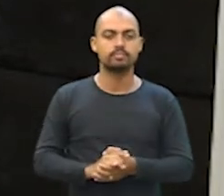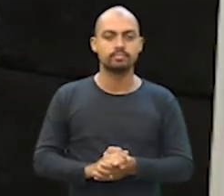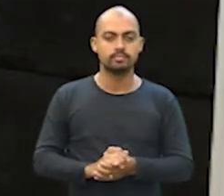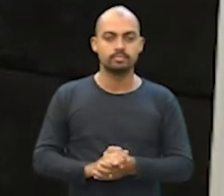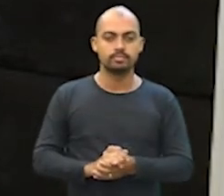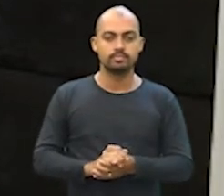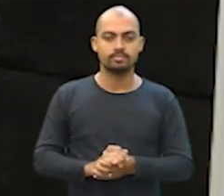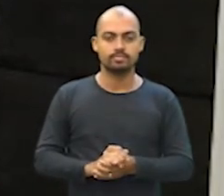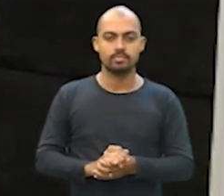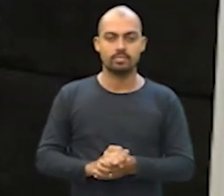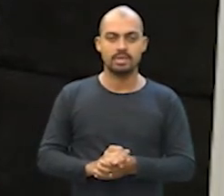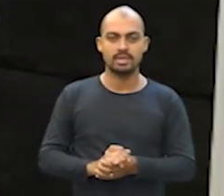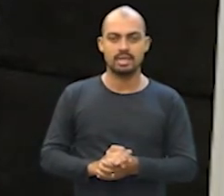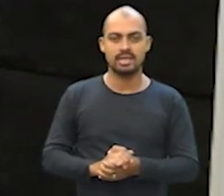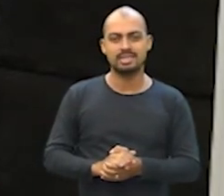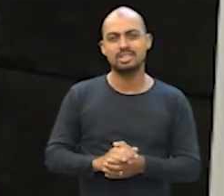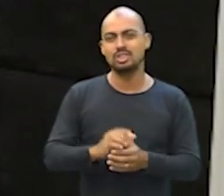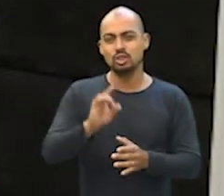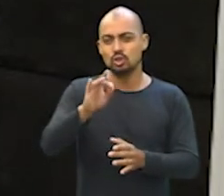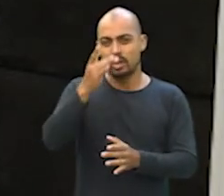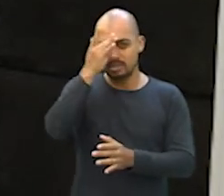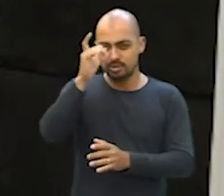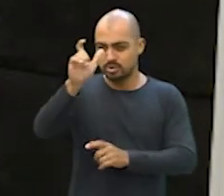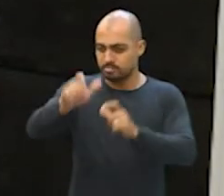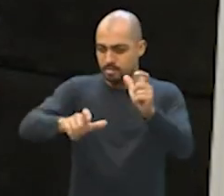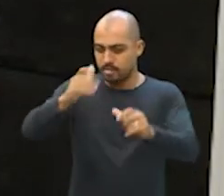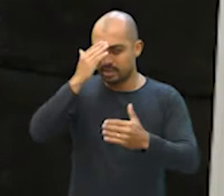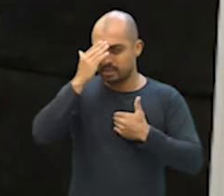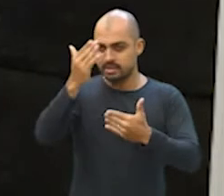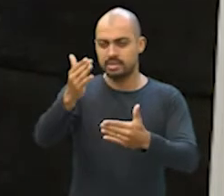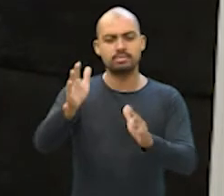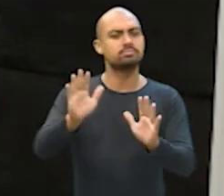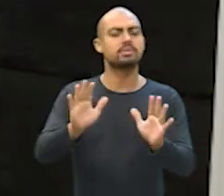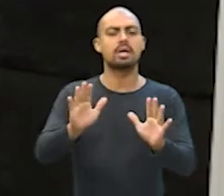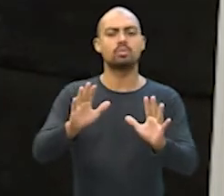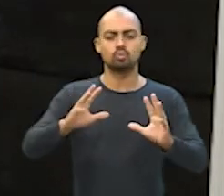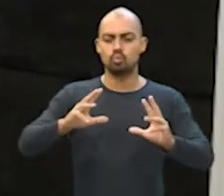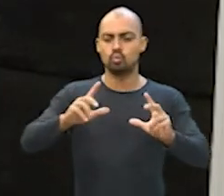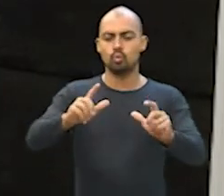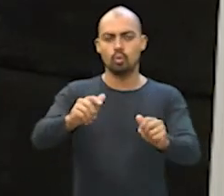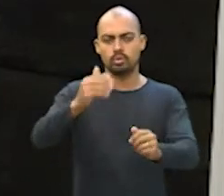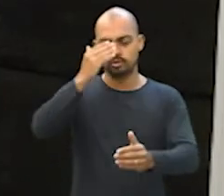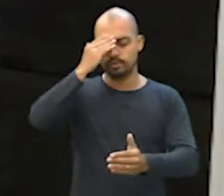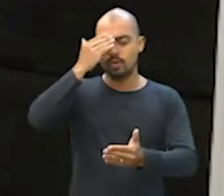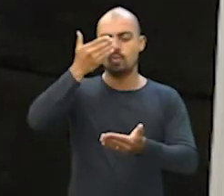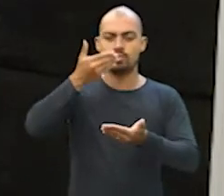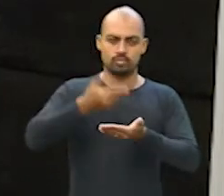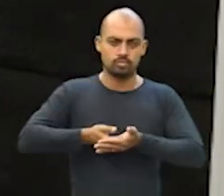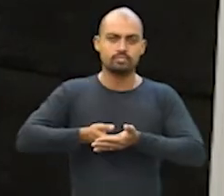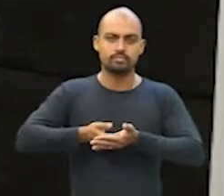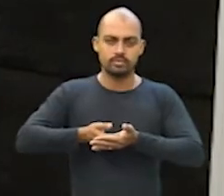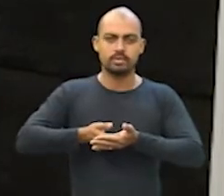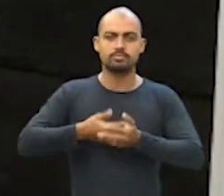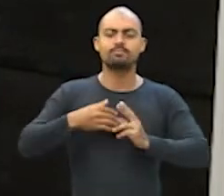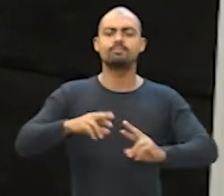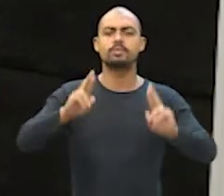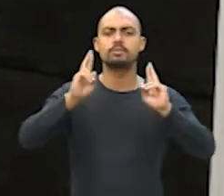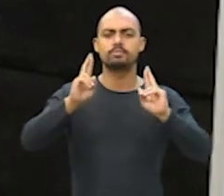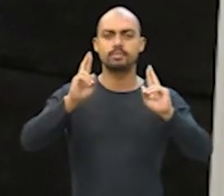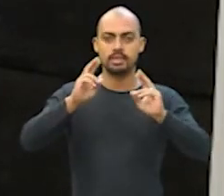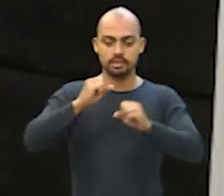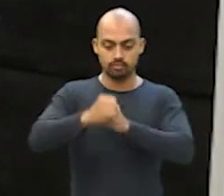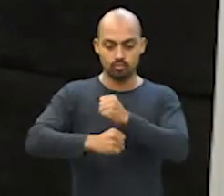democracia. Não agradeço apenas o voto eleitoral, mas também o voto de confiança.